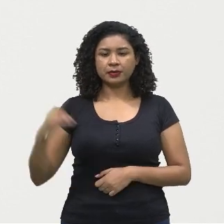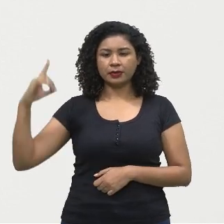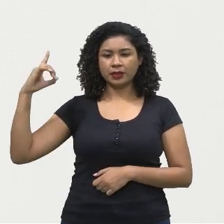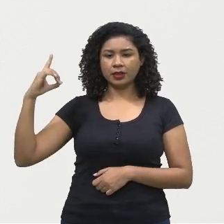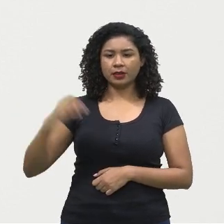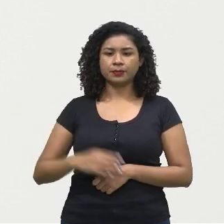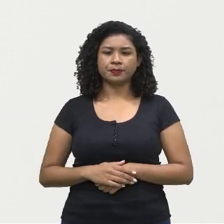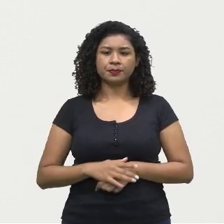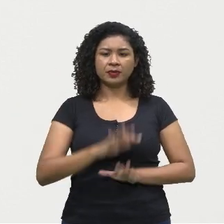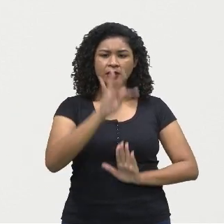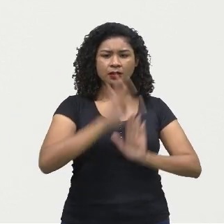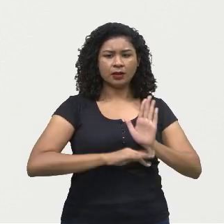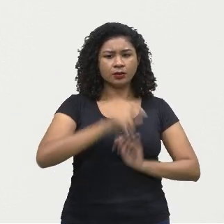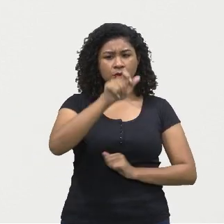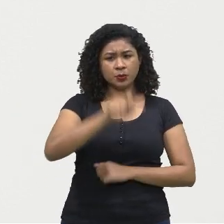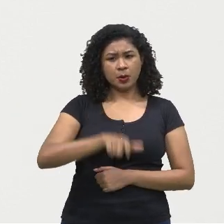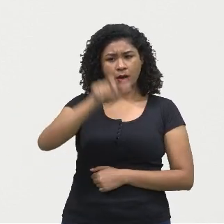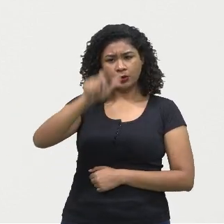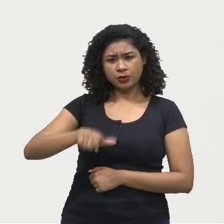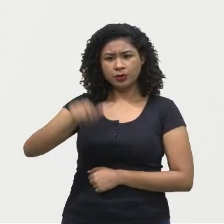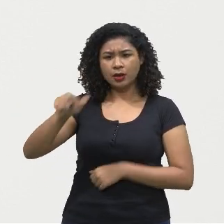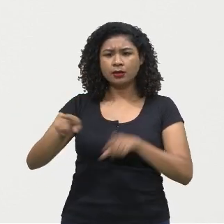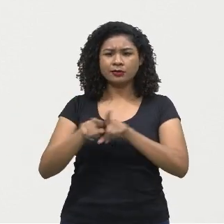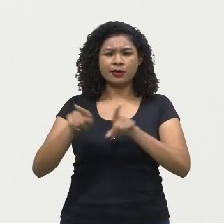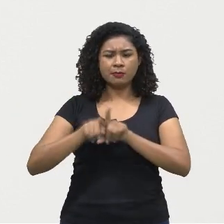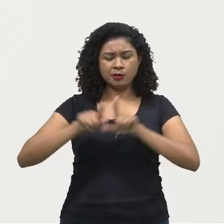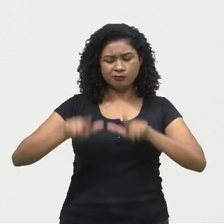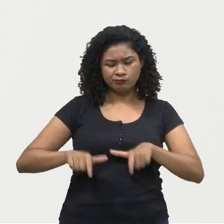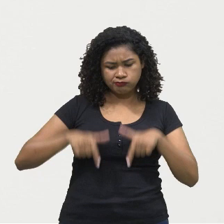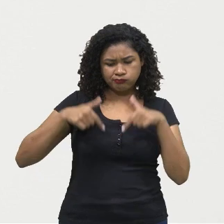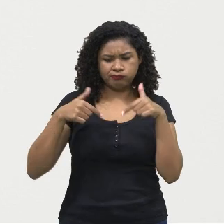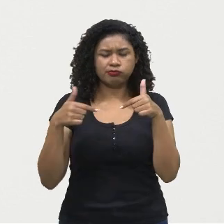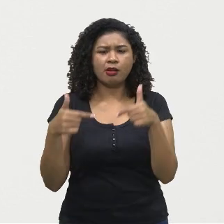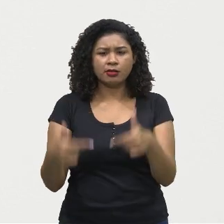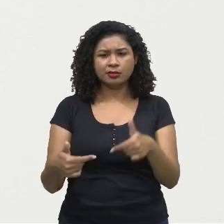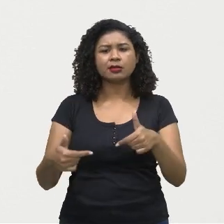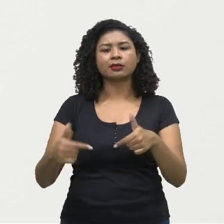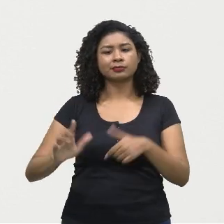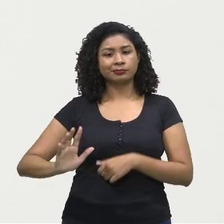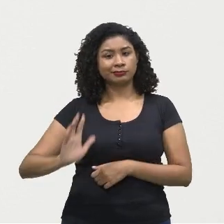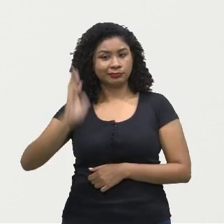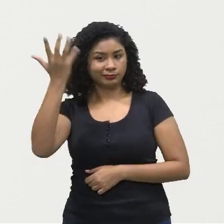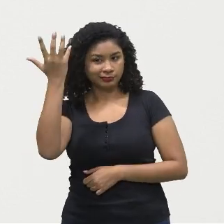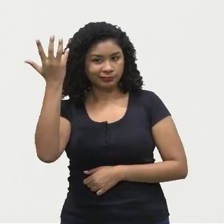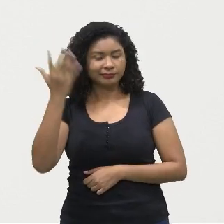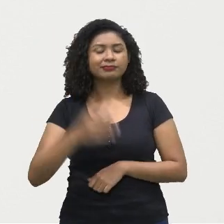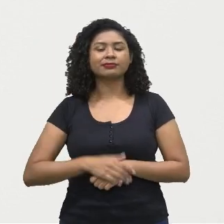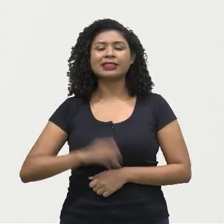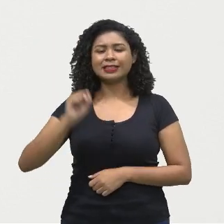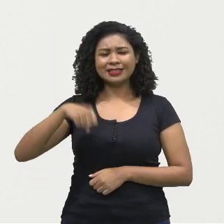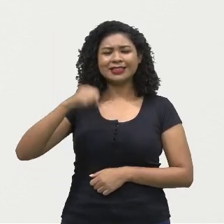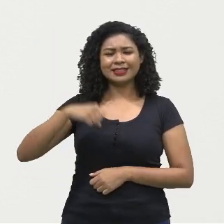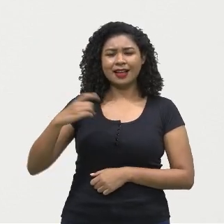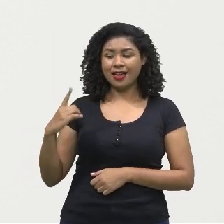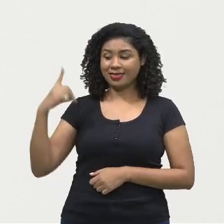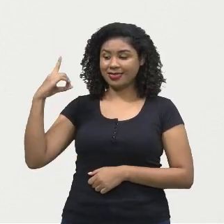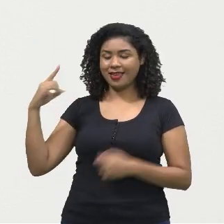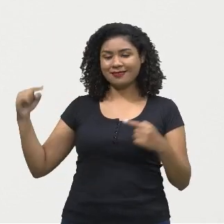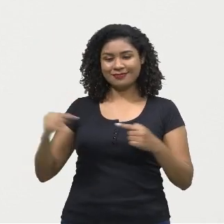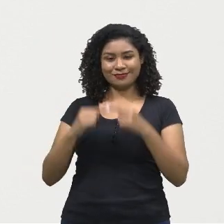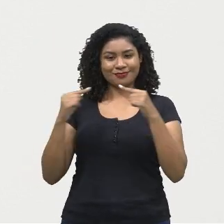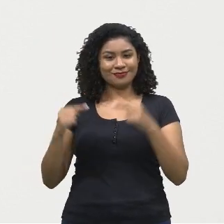que personagens estão envolvidos no desenrolar das ações. Perfeita, a letra D também